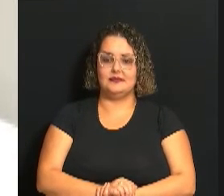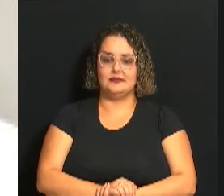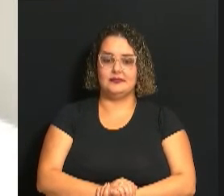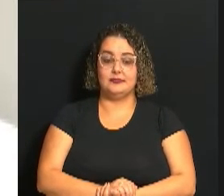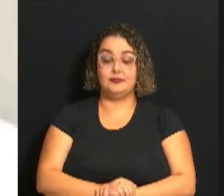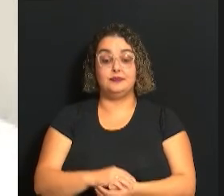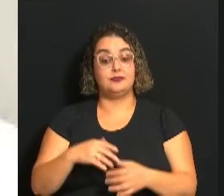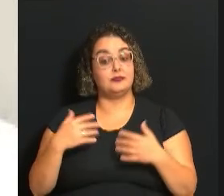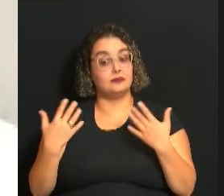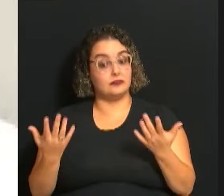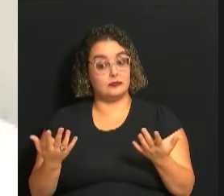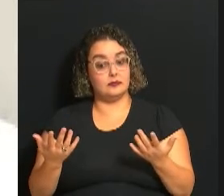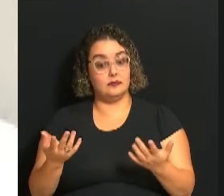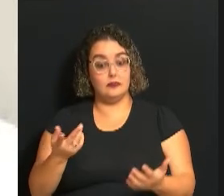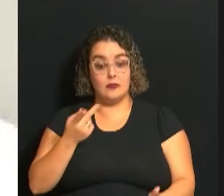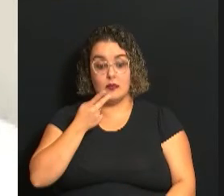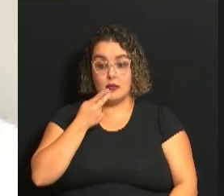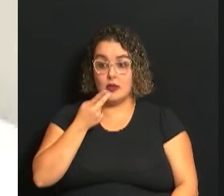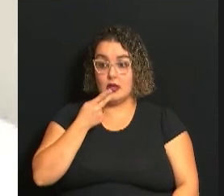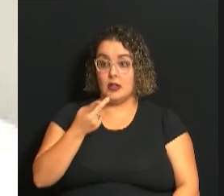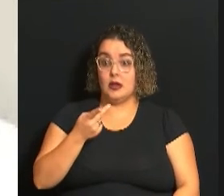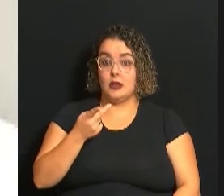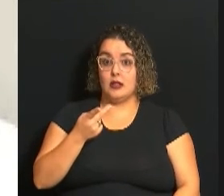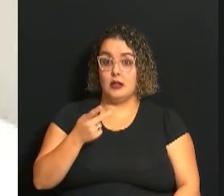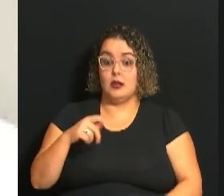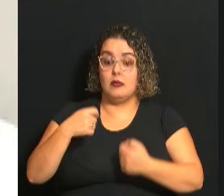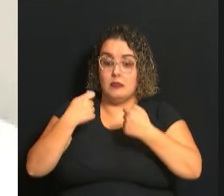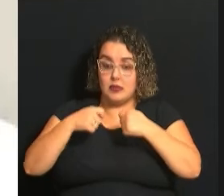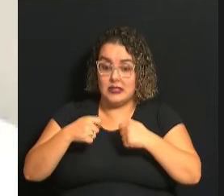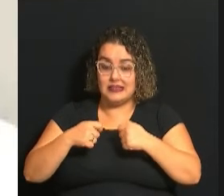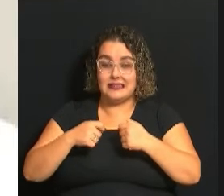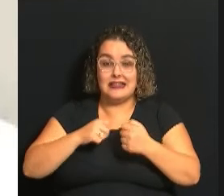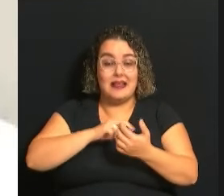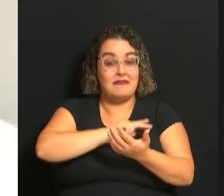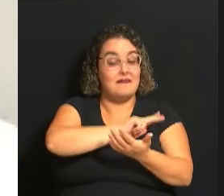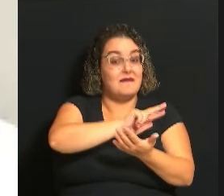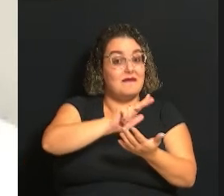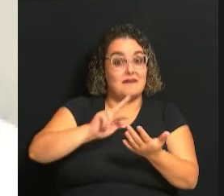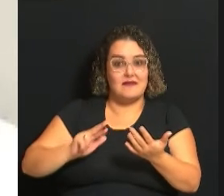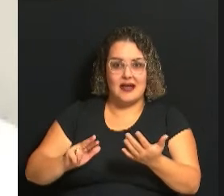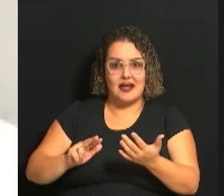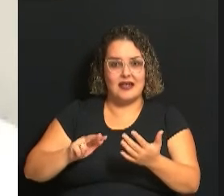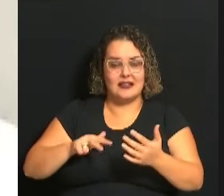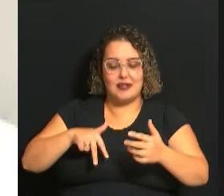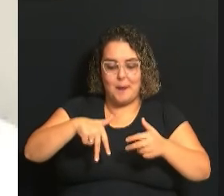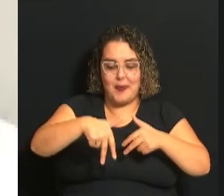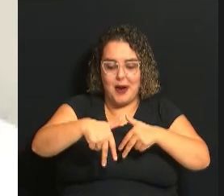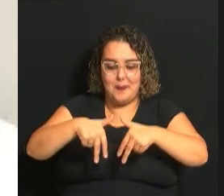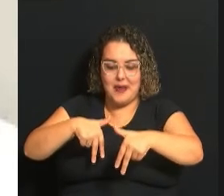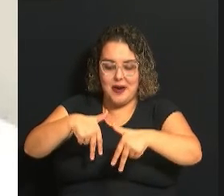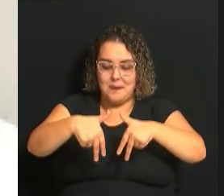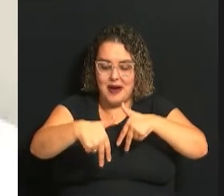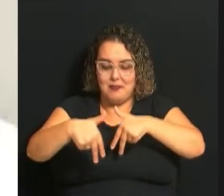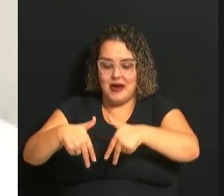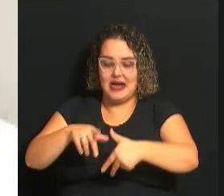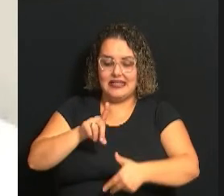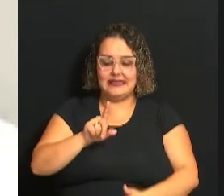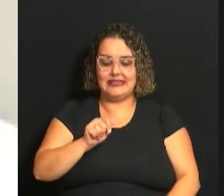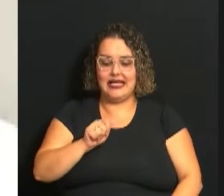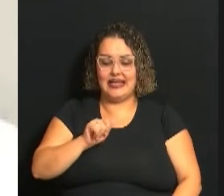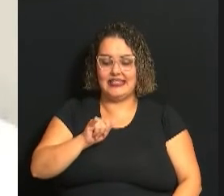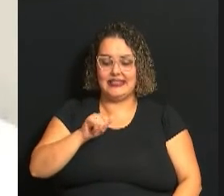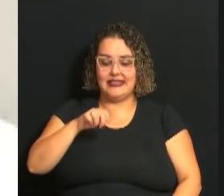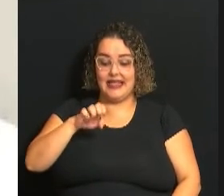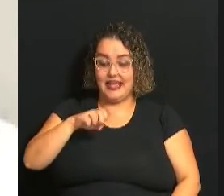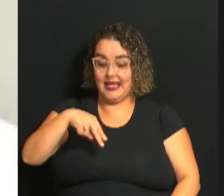Olha, eu diria que eu tive que conhecer muitas Daienes, essa é a verdade. Muitas Daienes apareceram, né? Tive que lidar